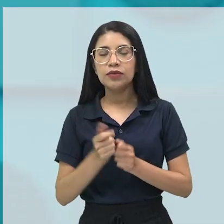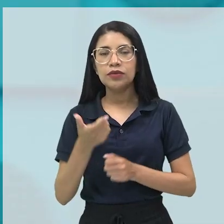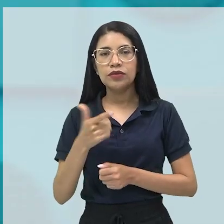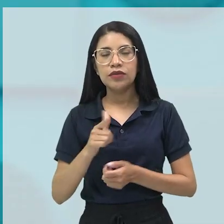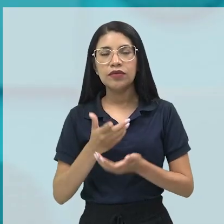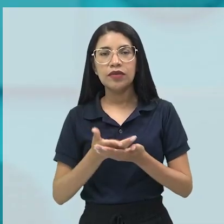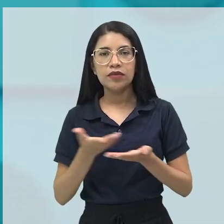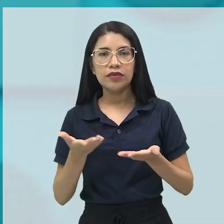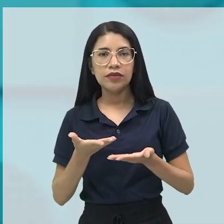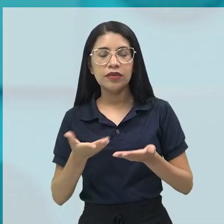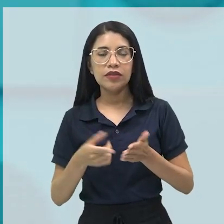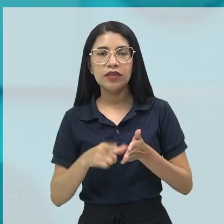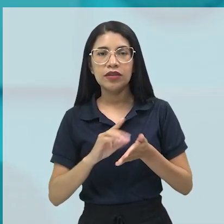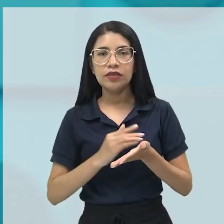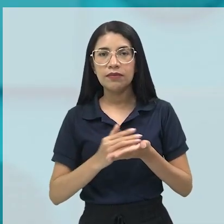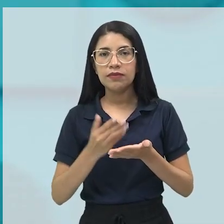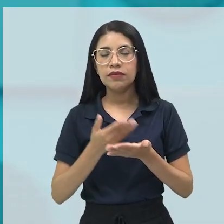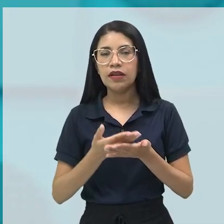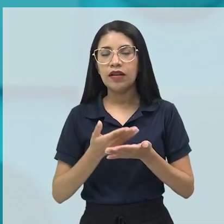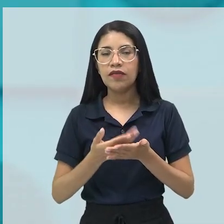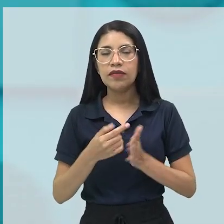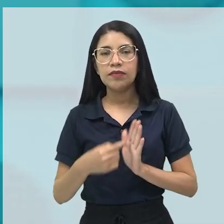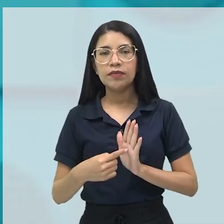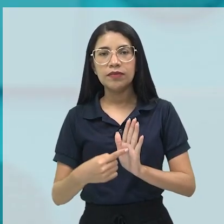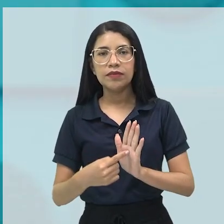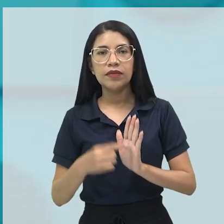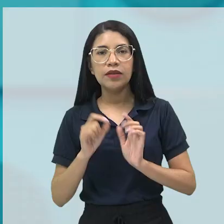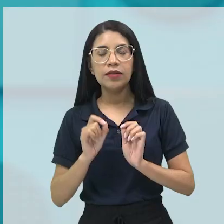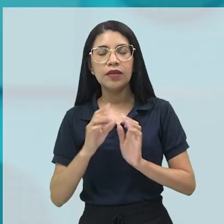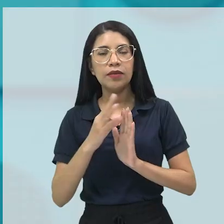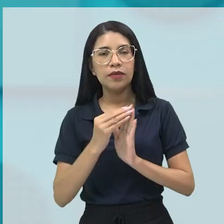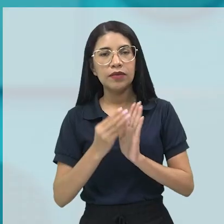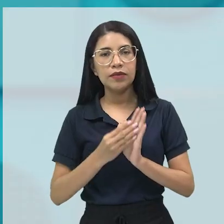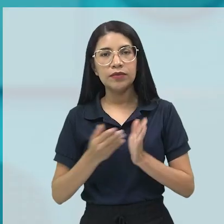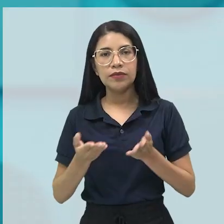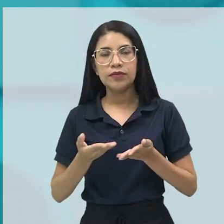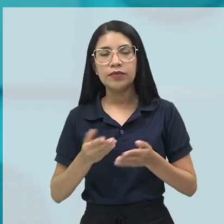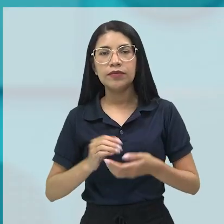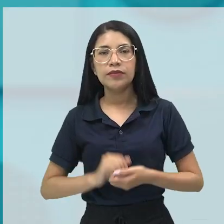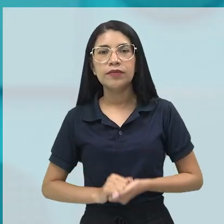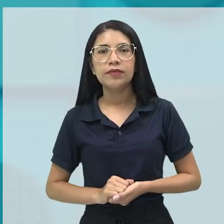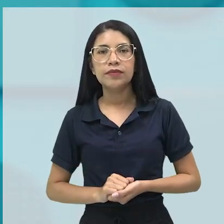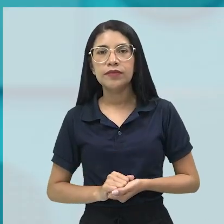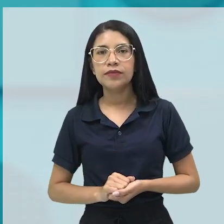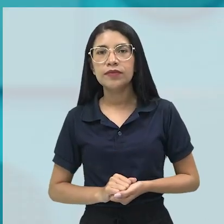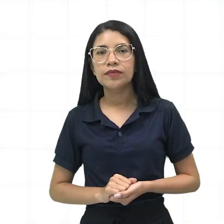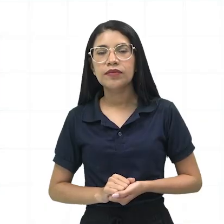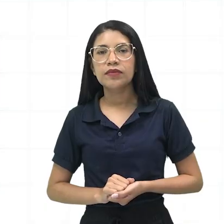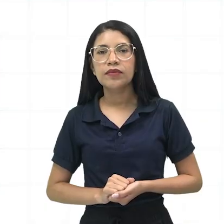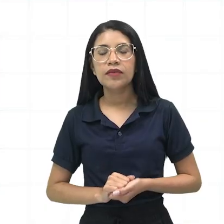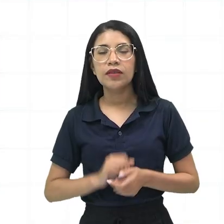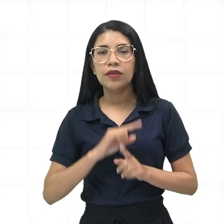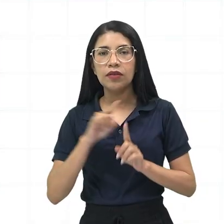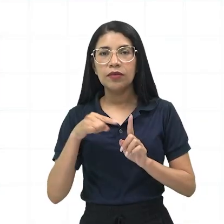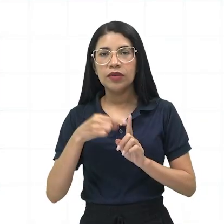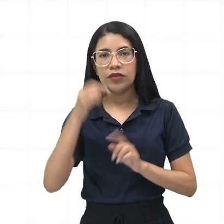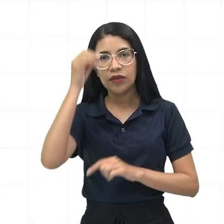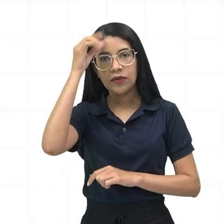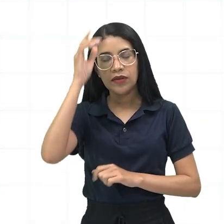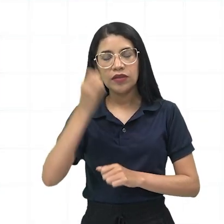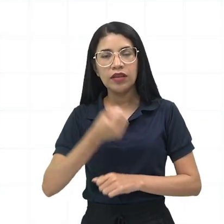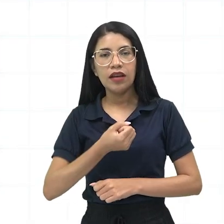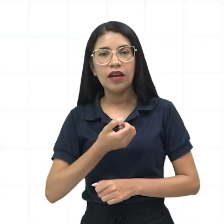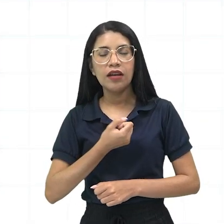um dia. E antes de começarmos a nossa aula, vamos checar então o nosso objeto de conhecimento. O objeto de conhecimento